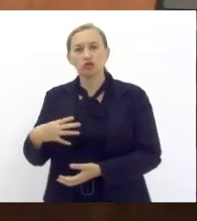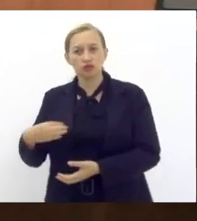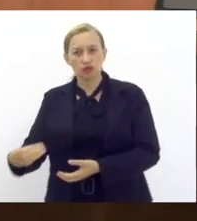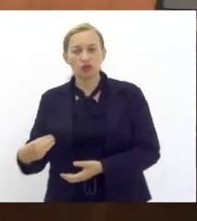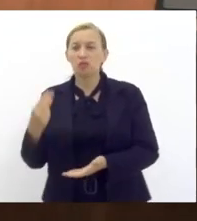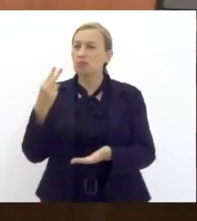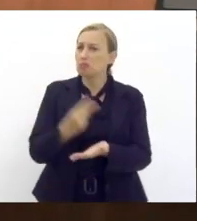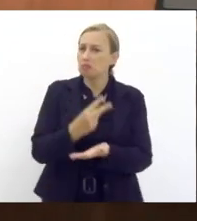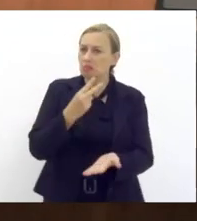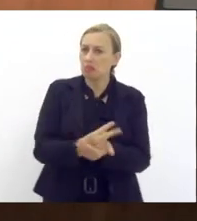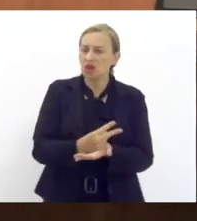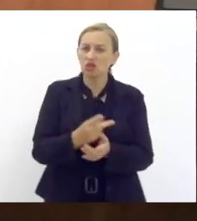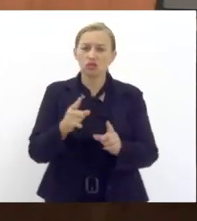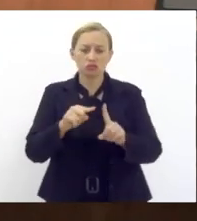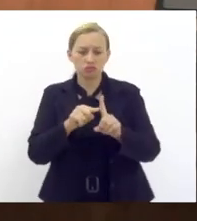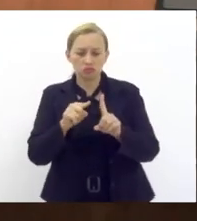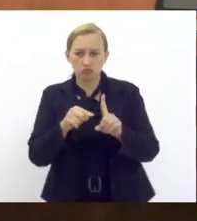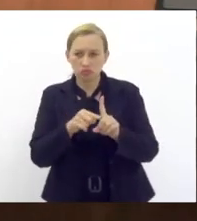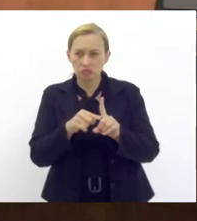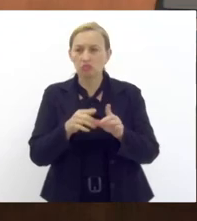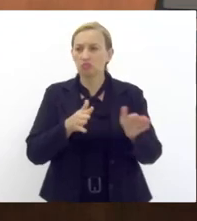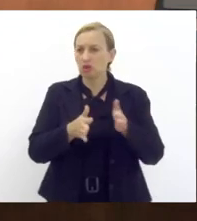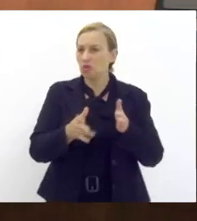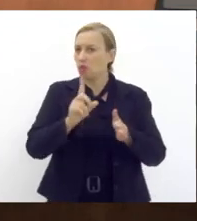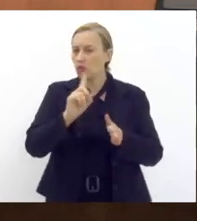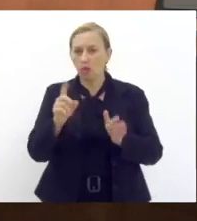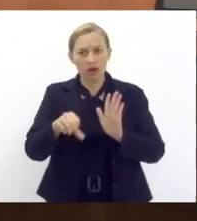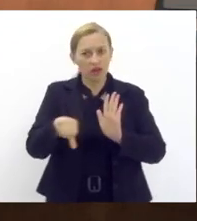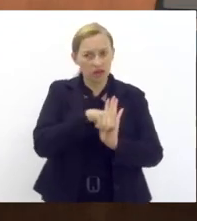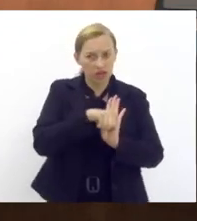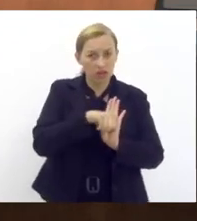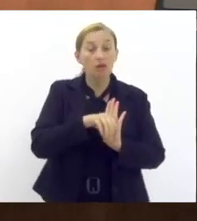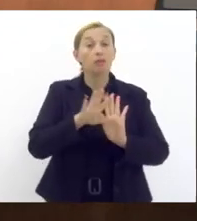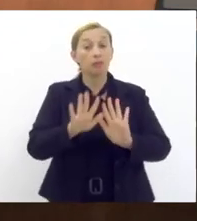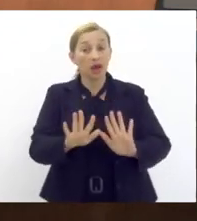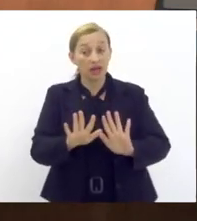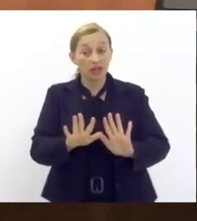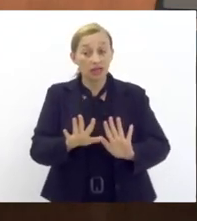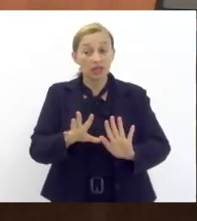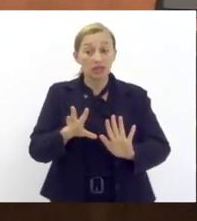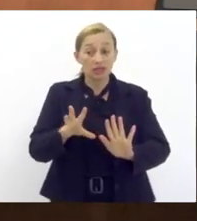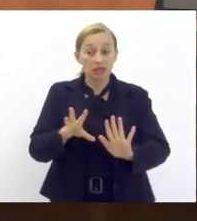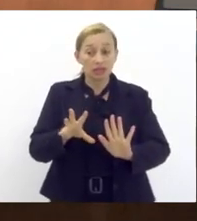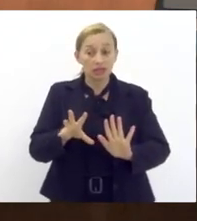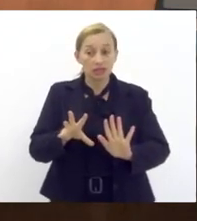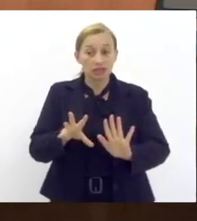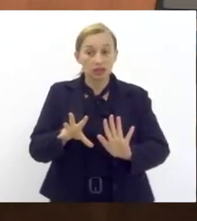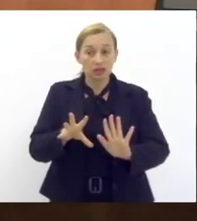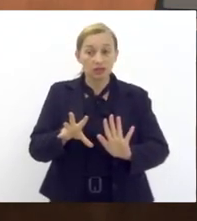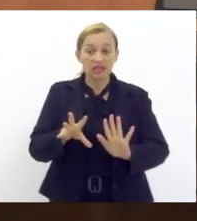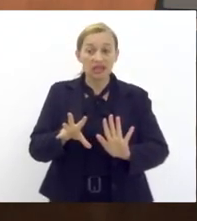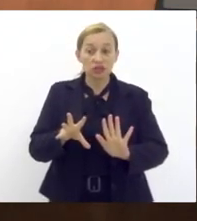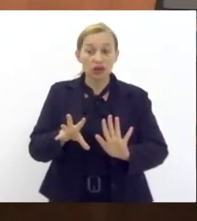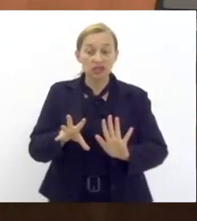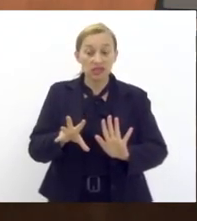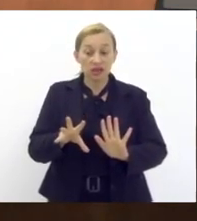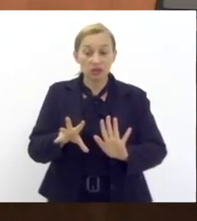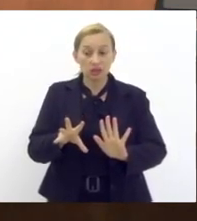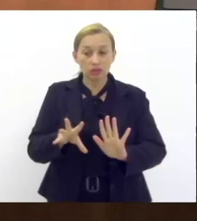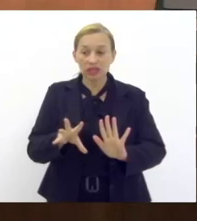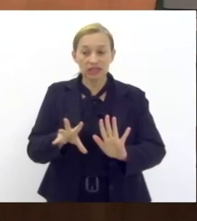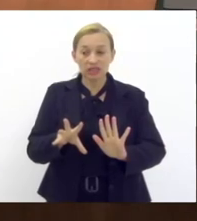mesmo durante a gravidez, não é crime. Caso você queira fazê-lo ou conhece alguém na